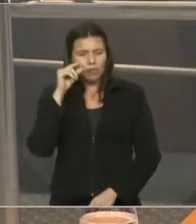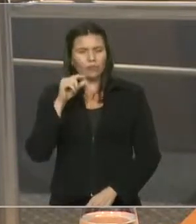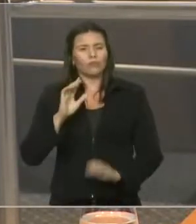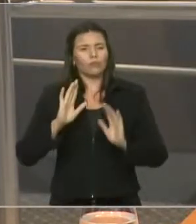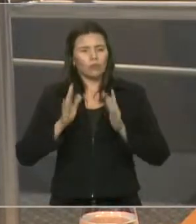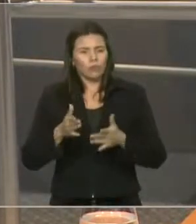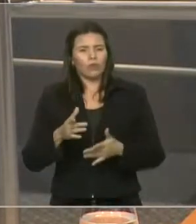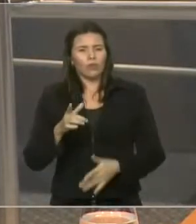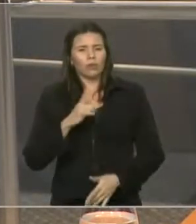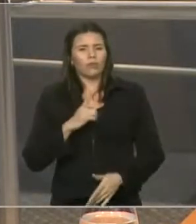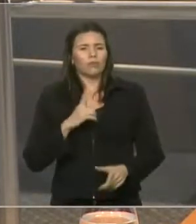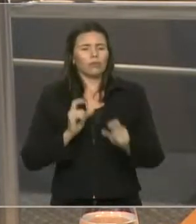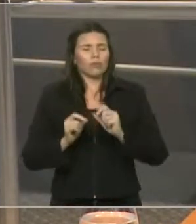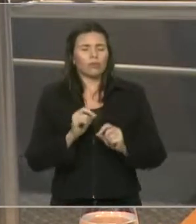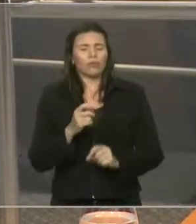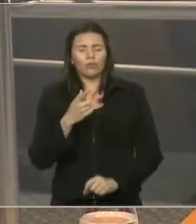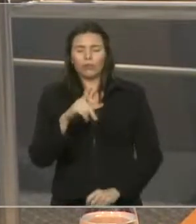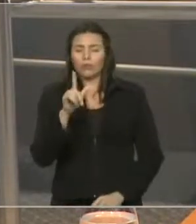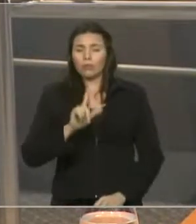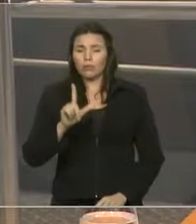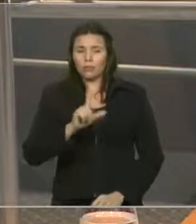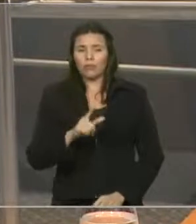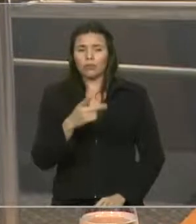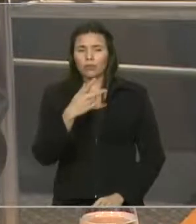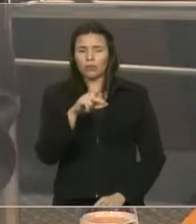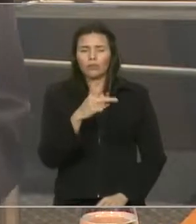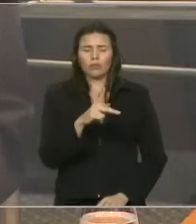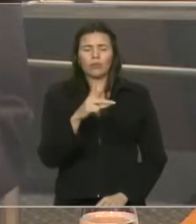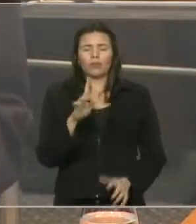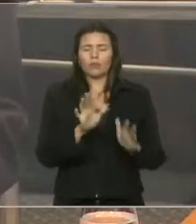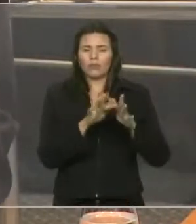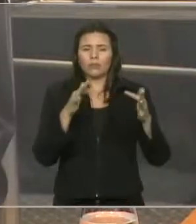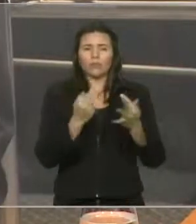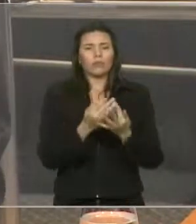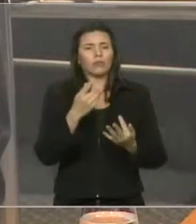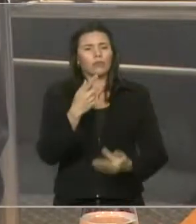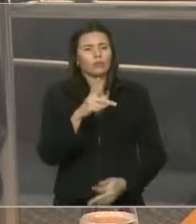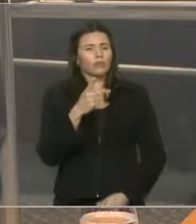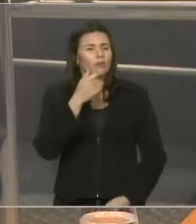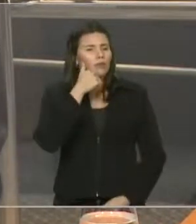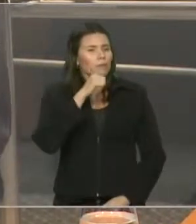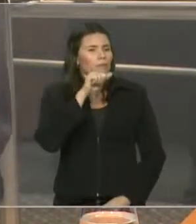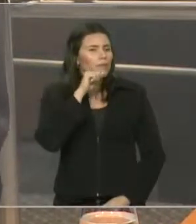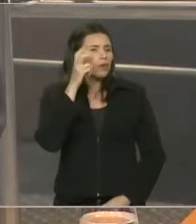a ele, a sua família, sobretudo a sua mãe adotiva, a dona,